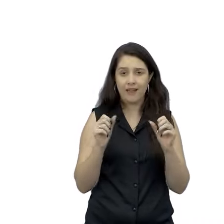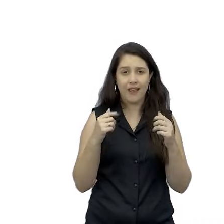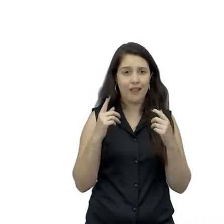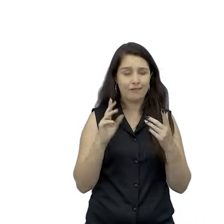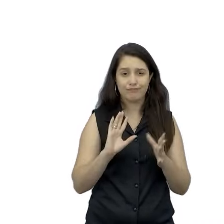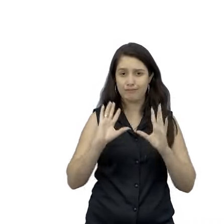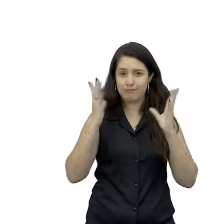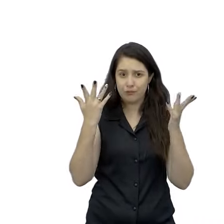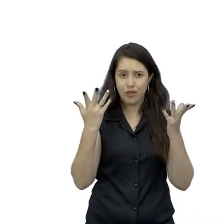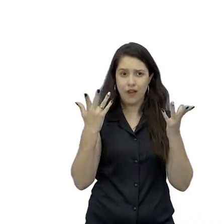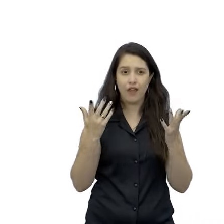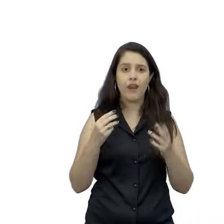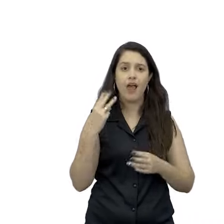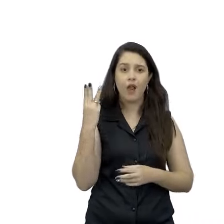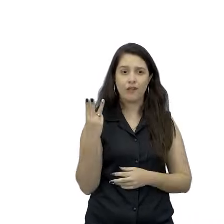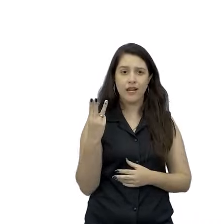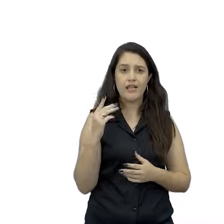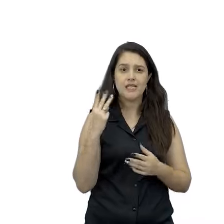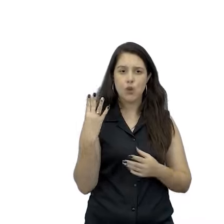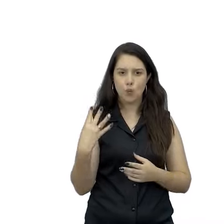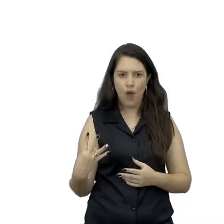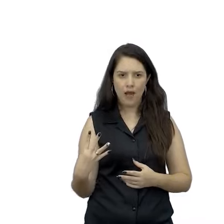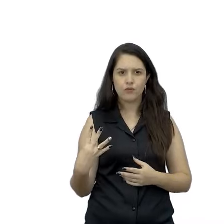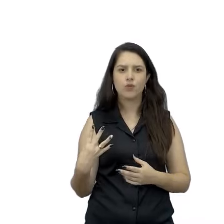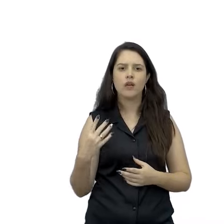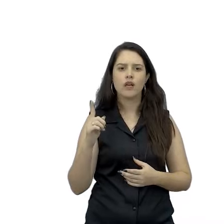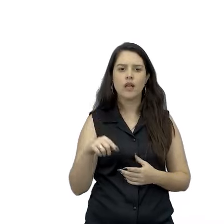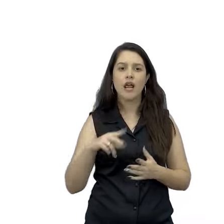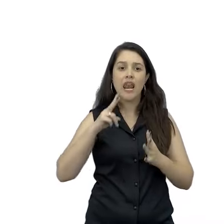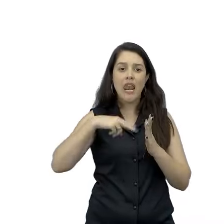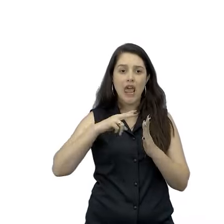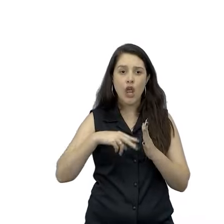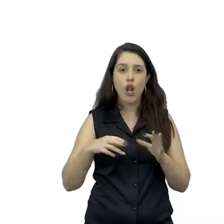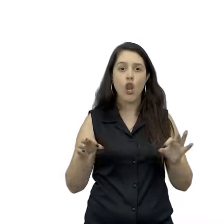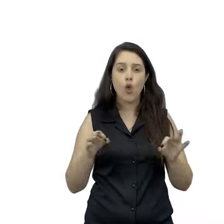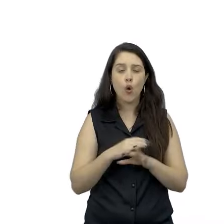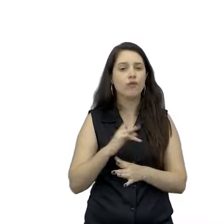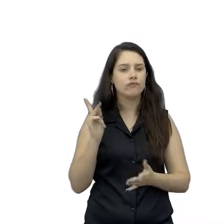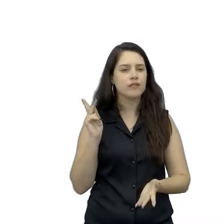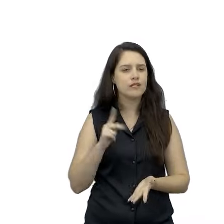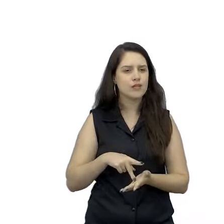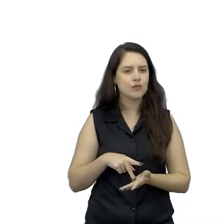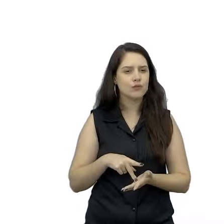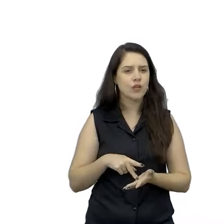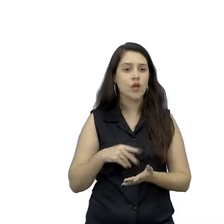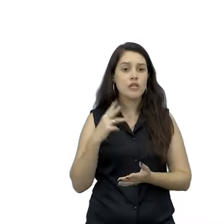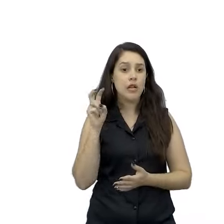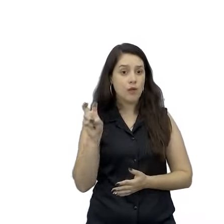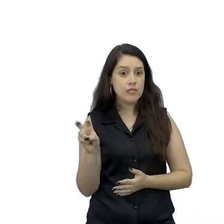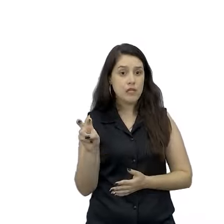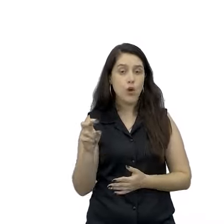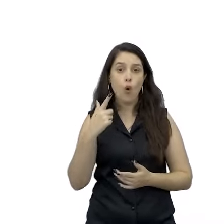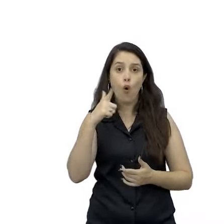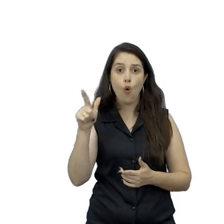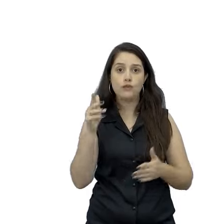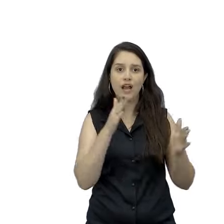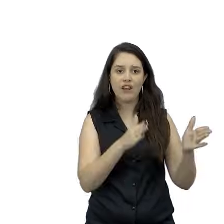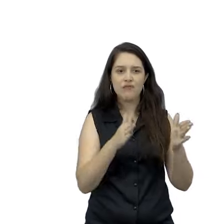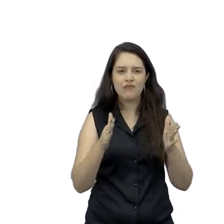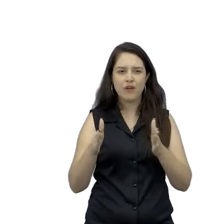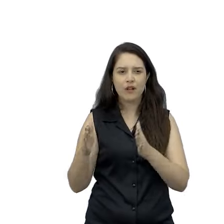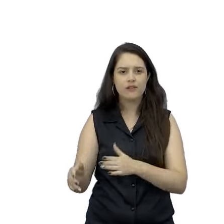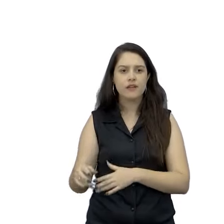acaso. Na aula 3 e 4, né, leio e logo existo. Na aula 5, outras